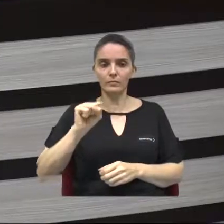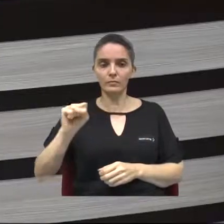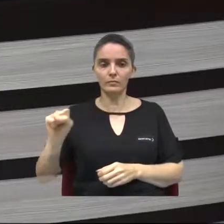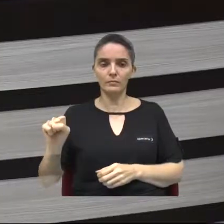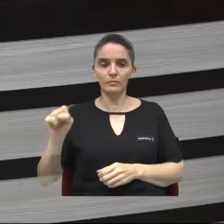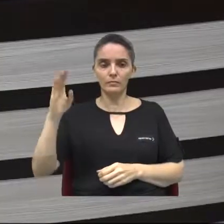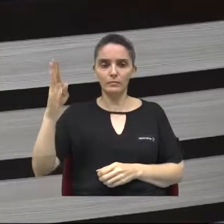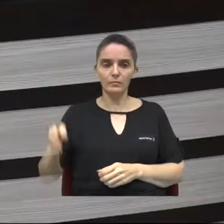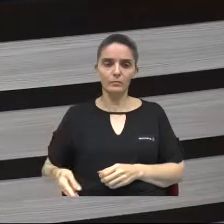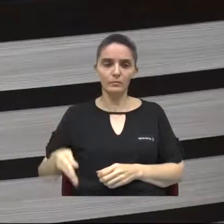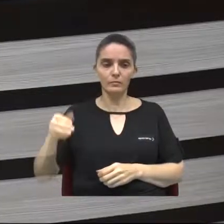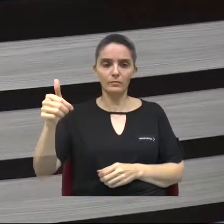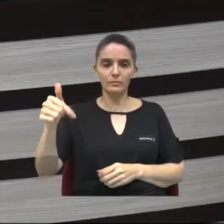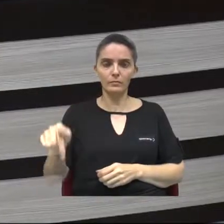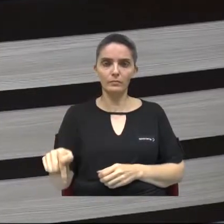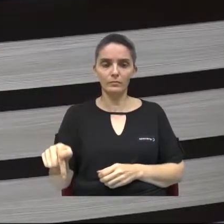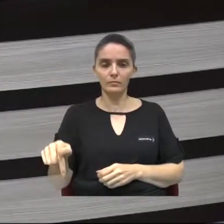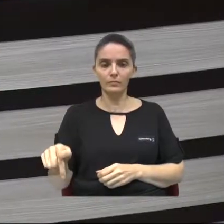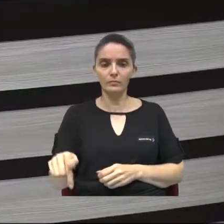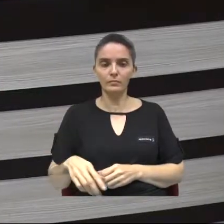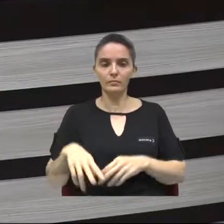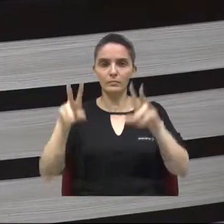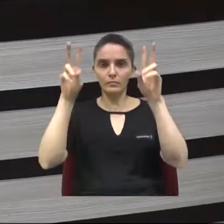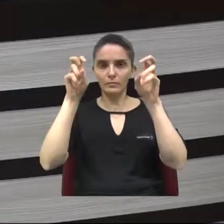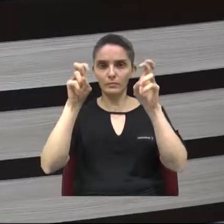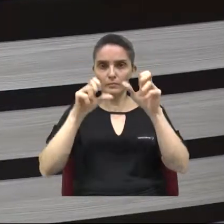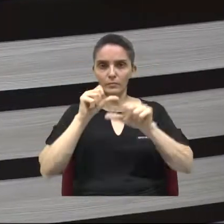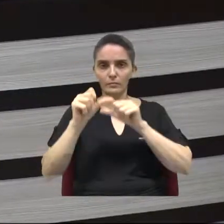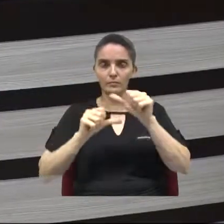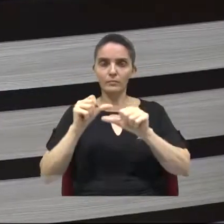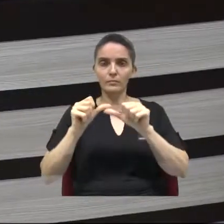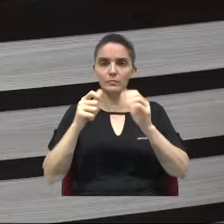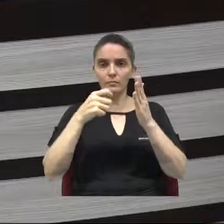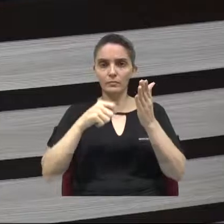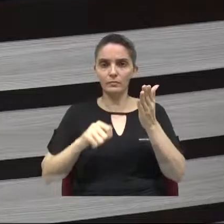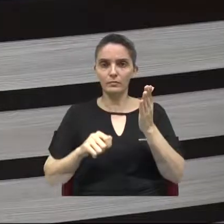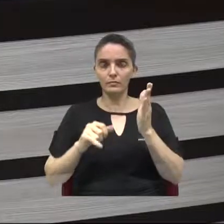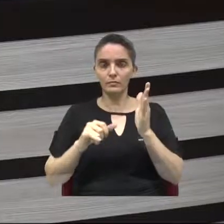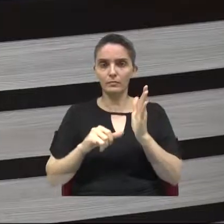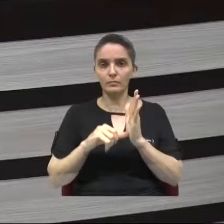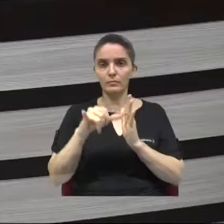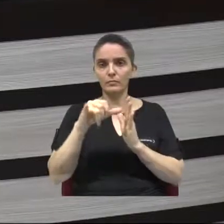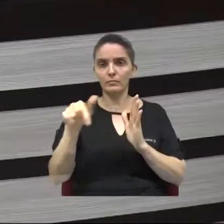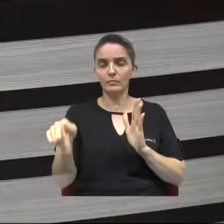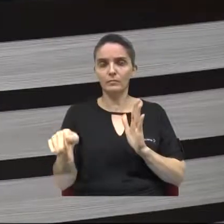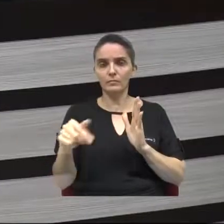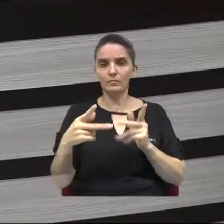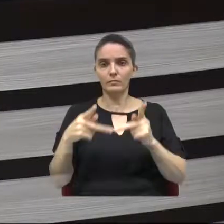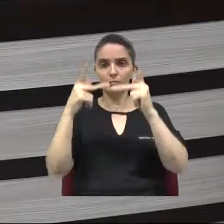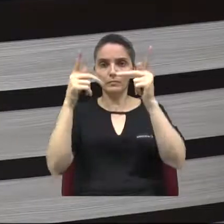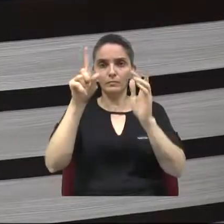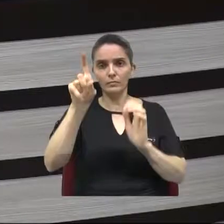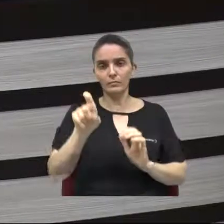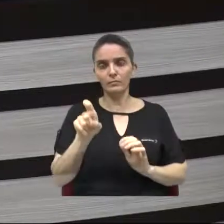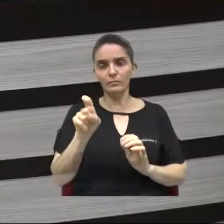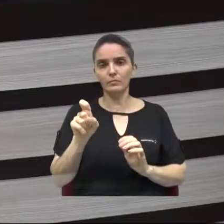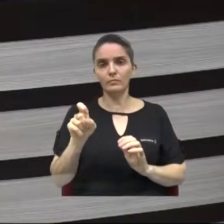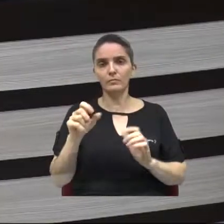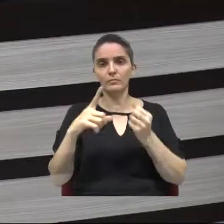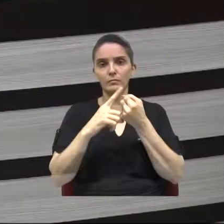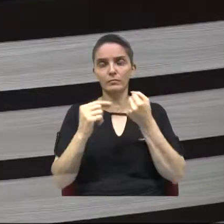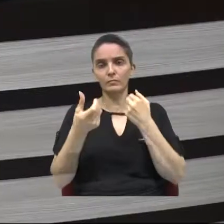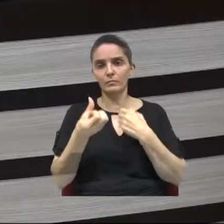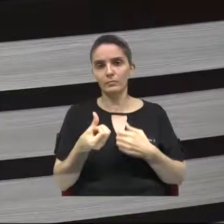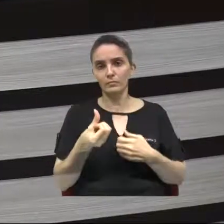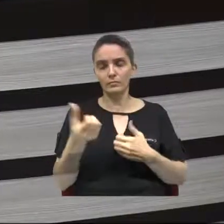de 2017. Assunto: modifica a redação do inciso 7 do parágrafo único do artigo 6º